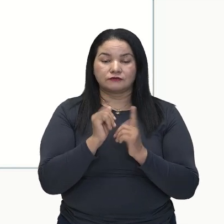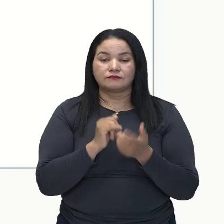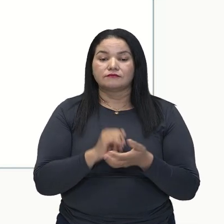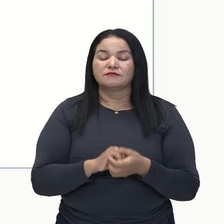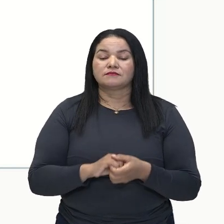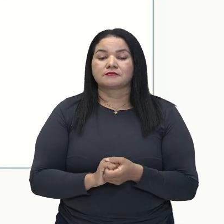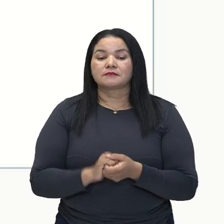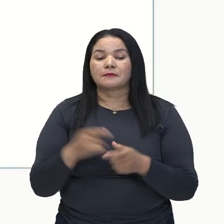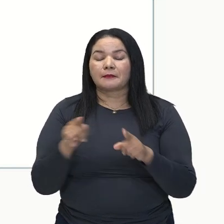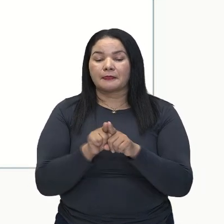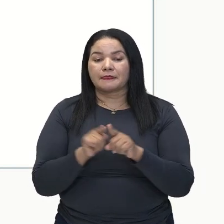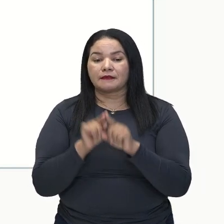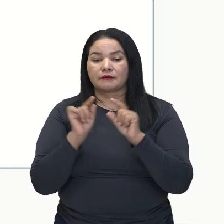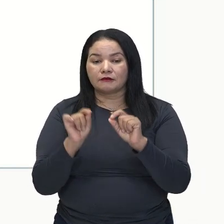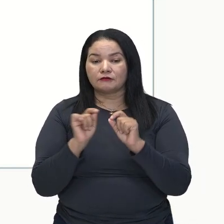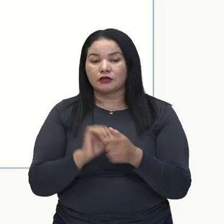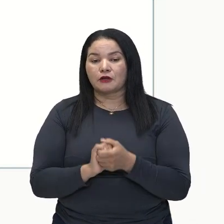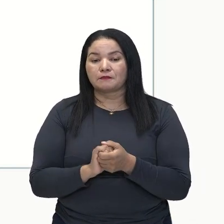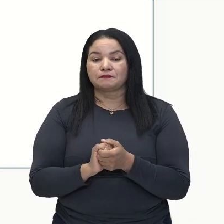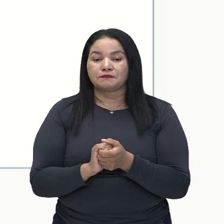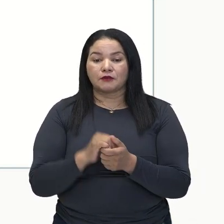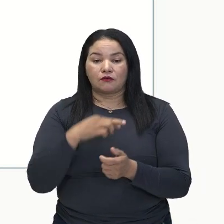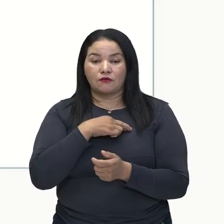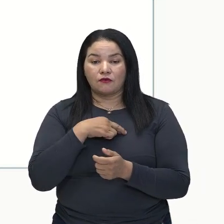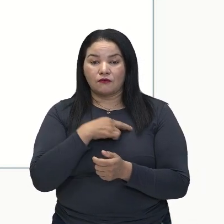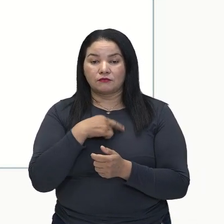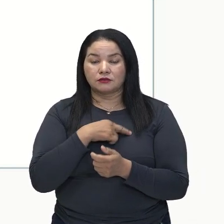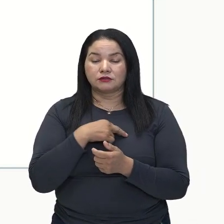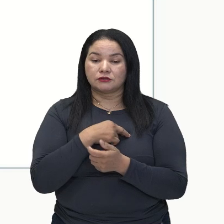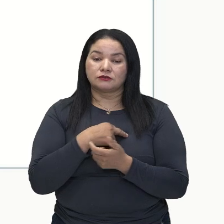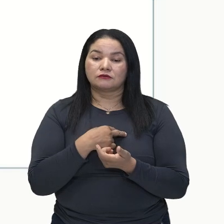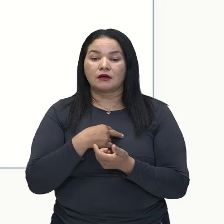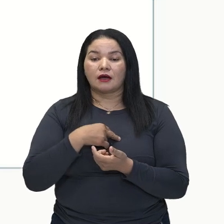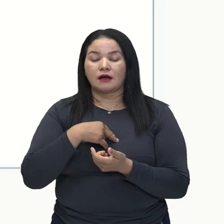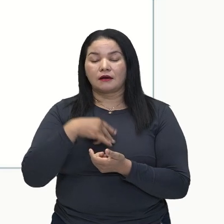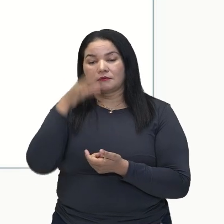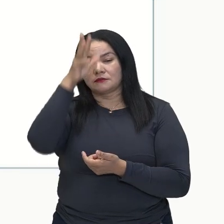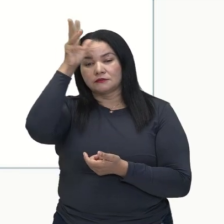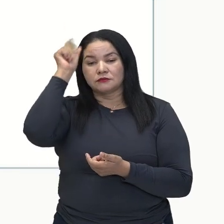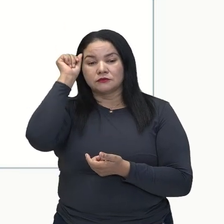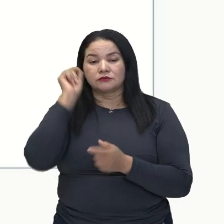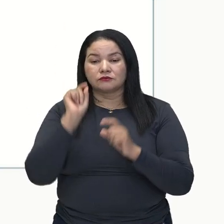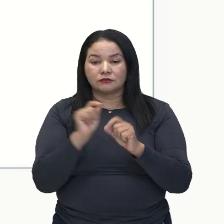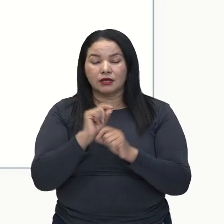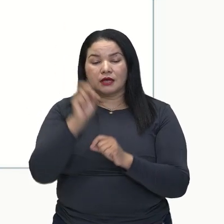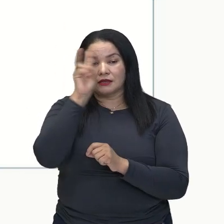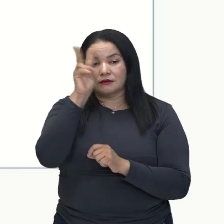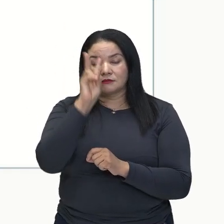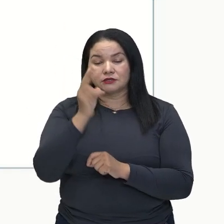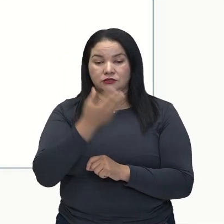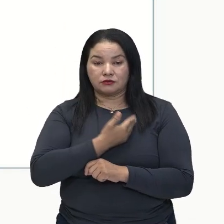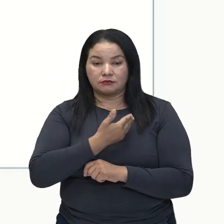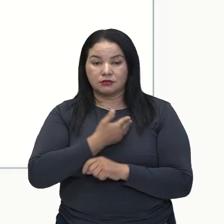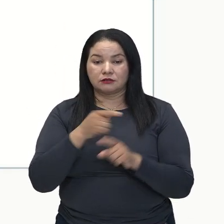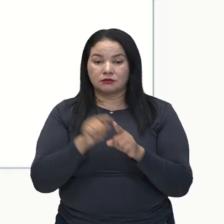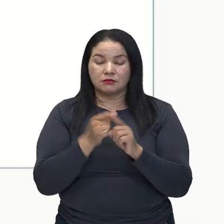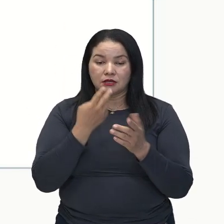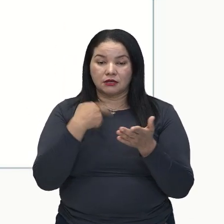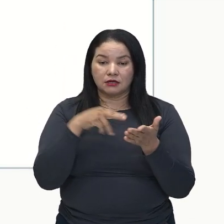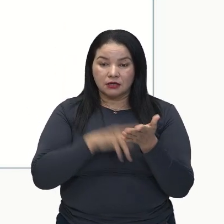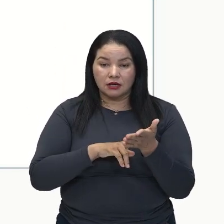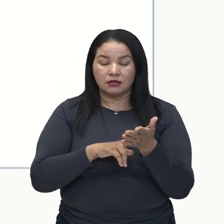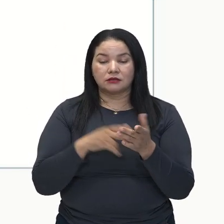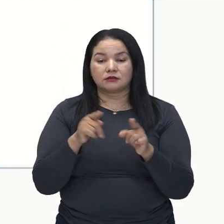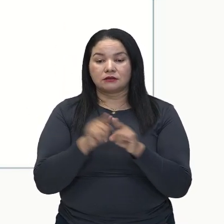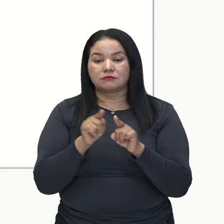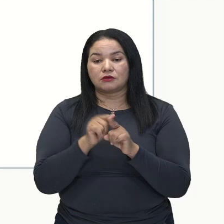de Mundo, protagonista da história, que reúne as lembranças com seu parceiro, as cartas dele e as cartas de Ranulfo